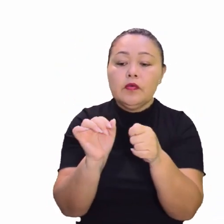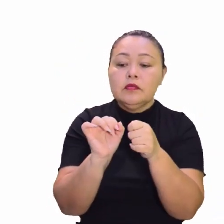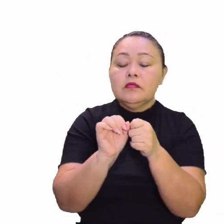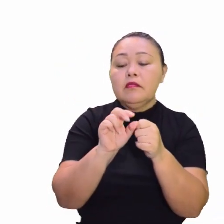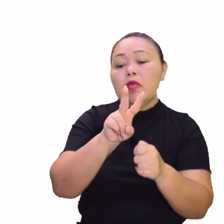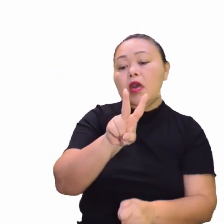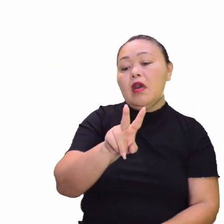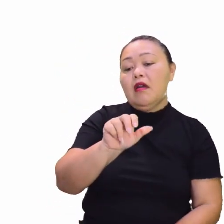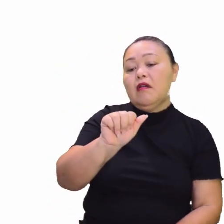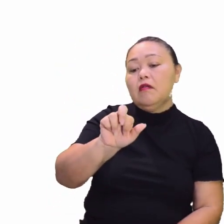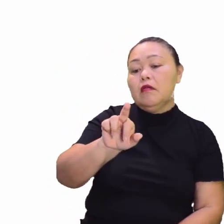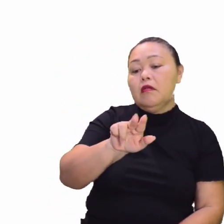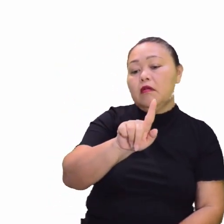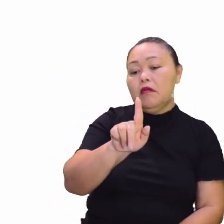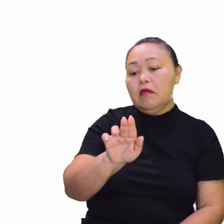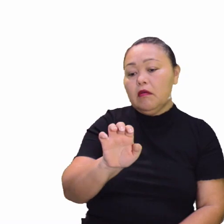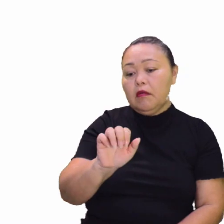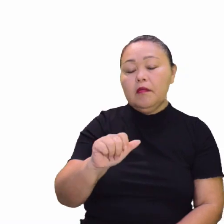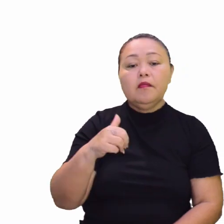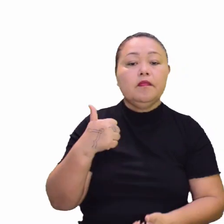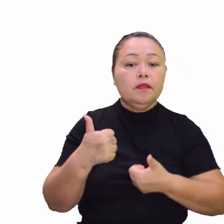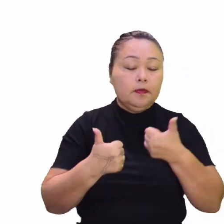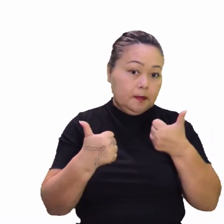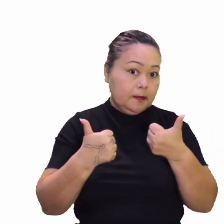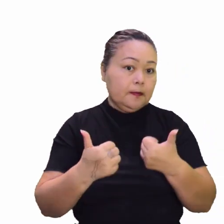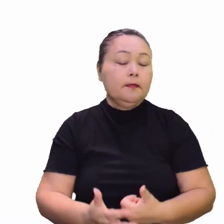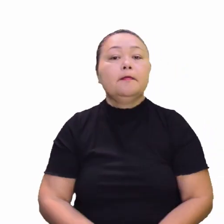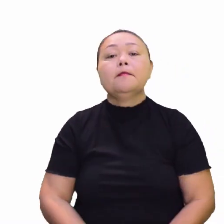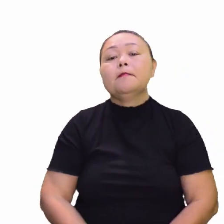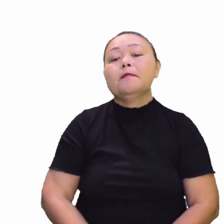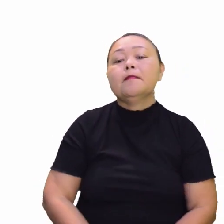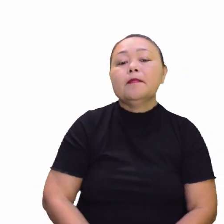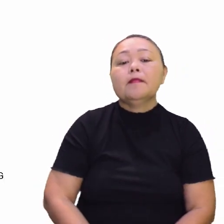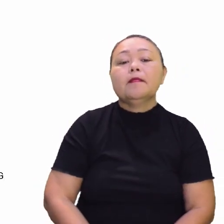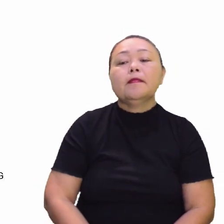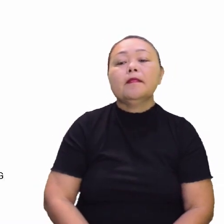de várzea também. Exatamente. Beleza?